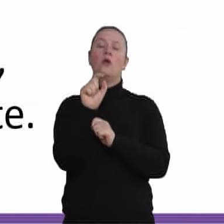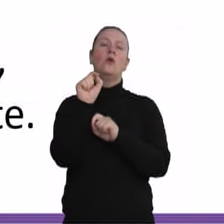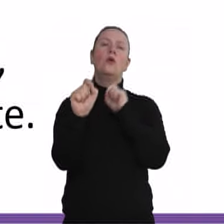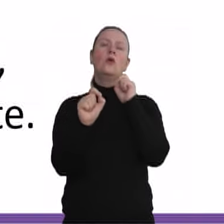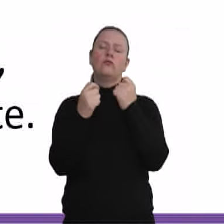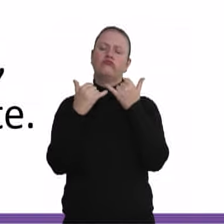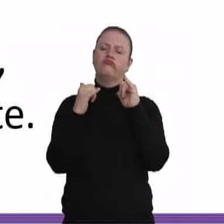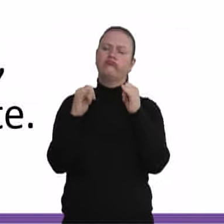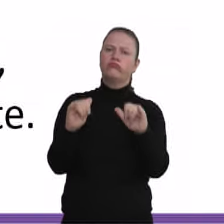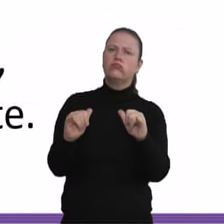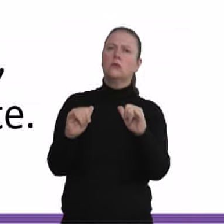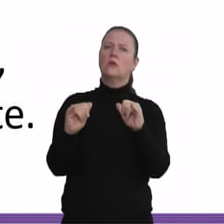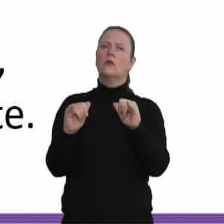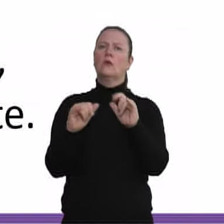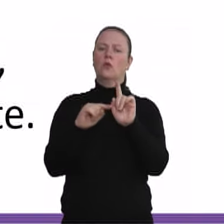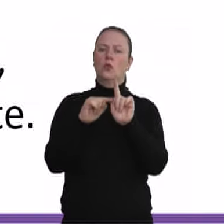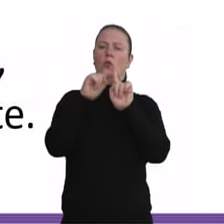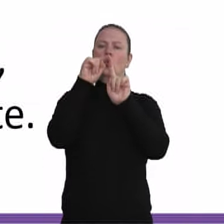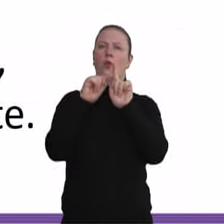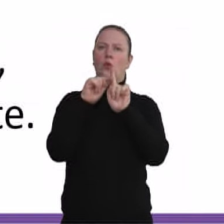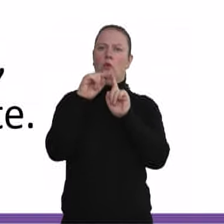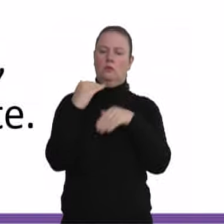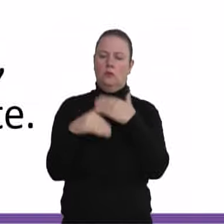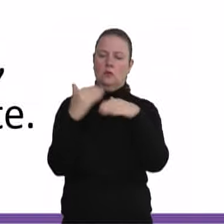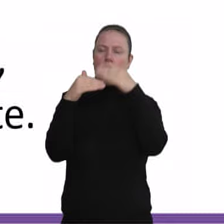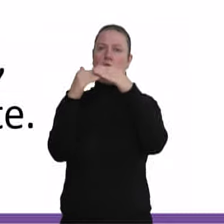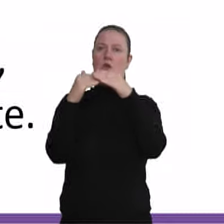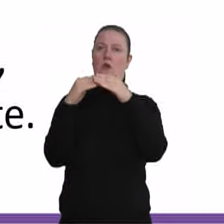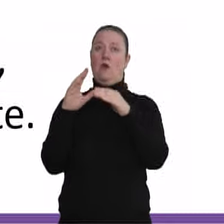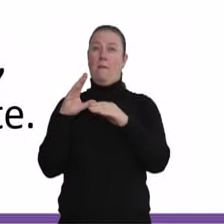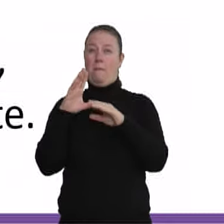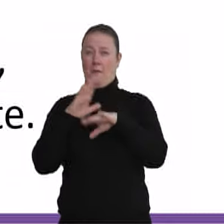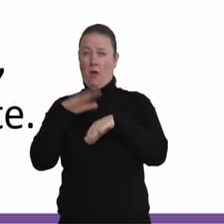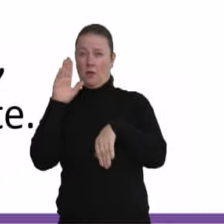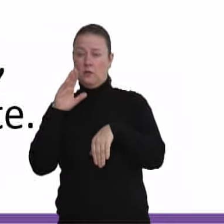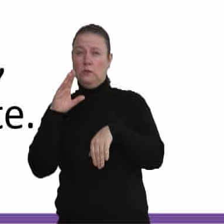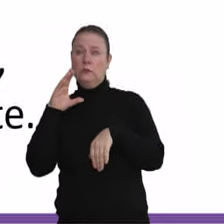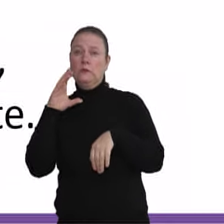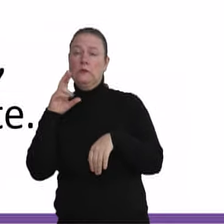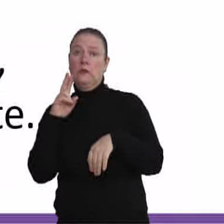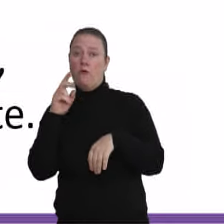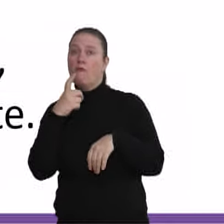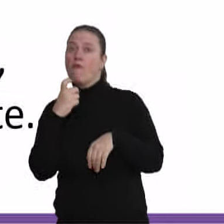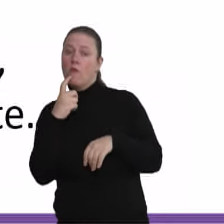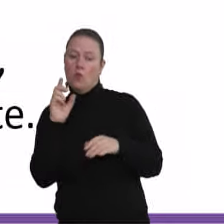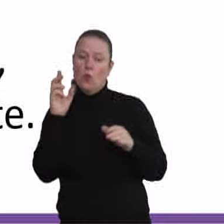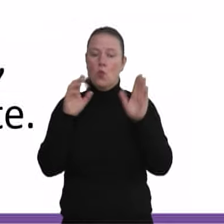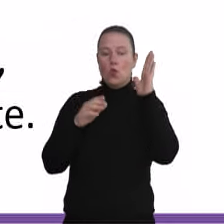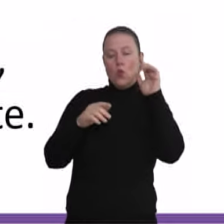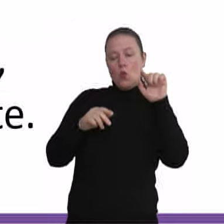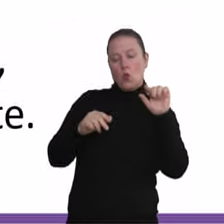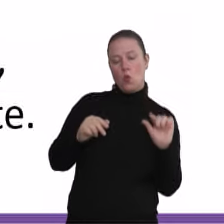fluxo térmico avançando espontaneamente do corpo mais quente para o corpo mais frio. Letra C,